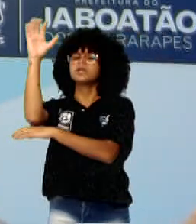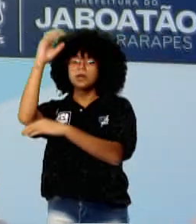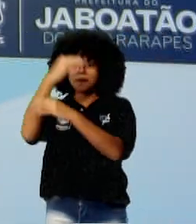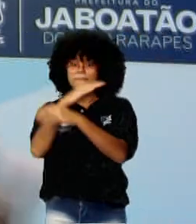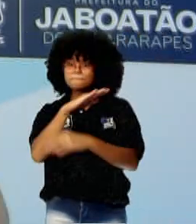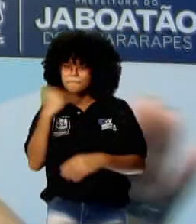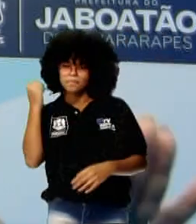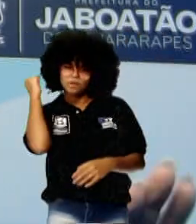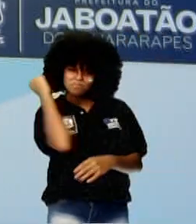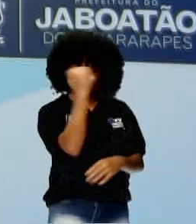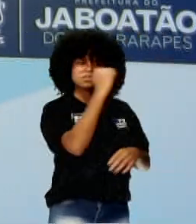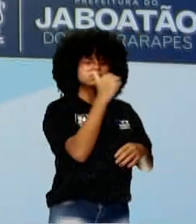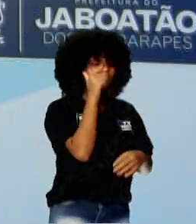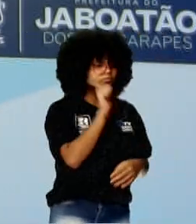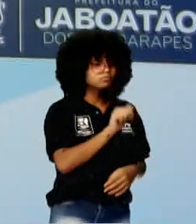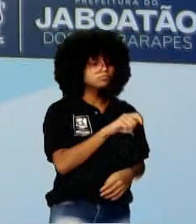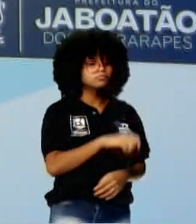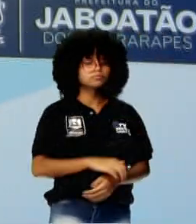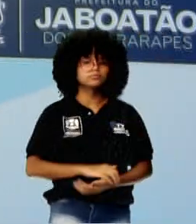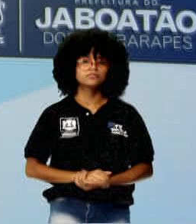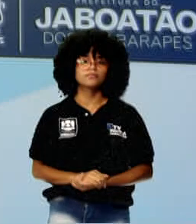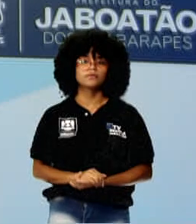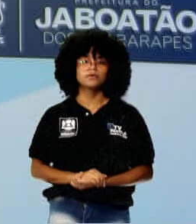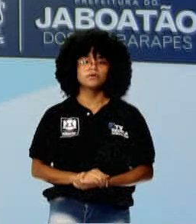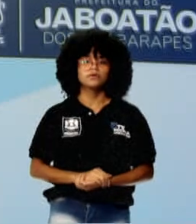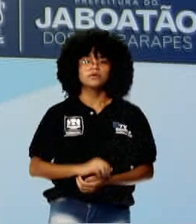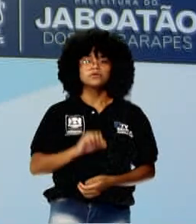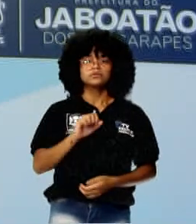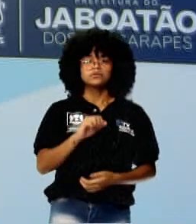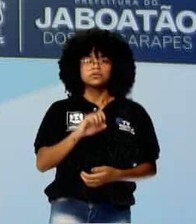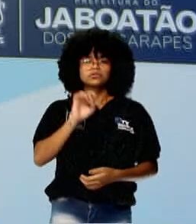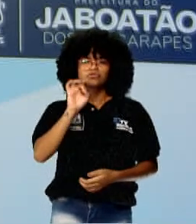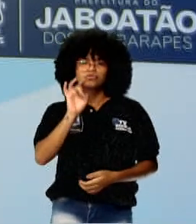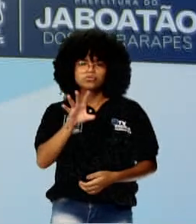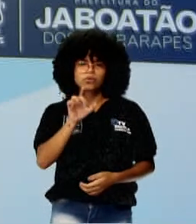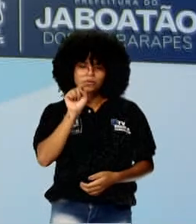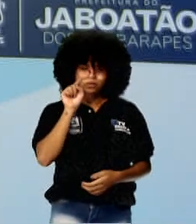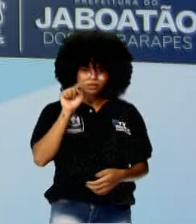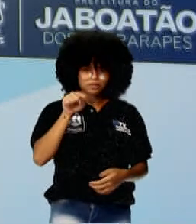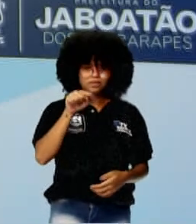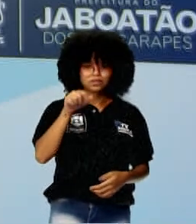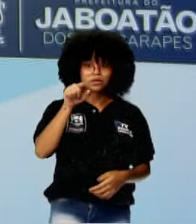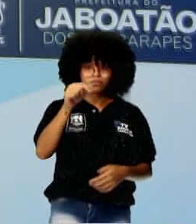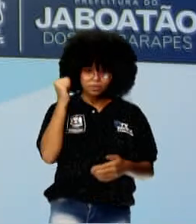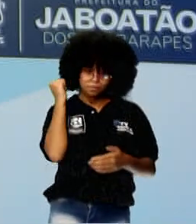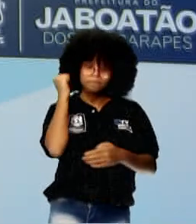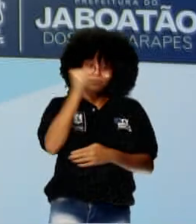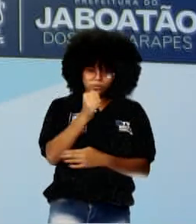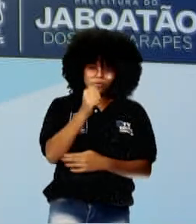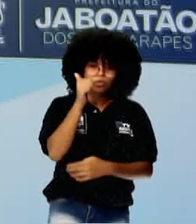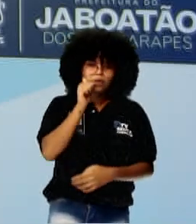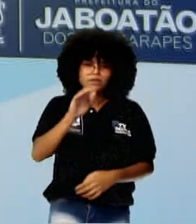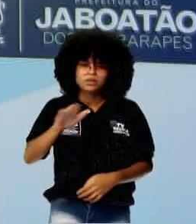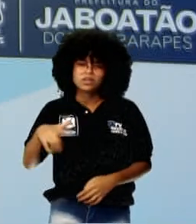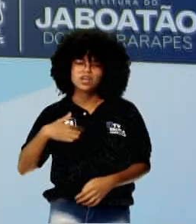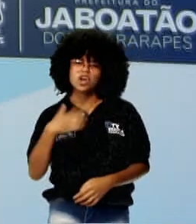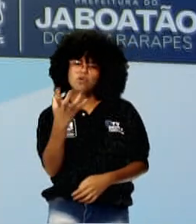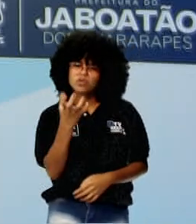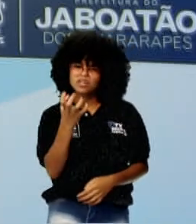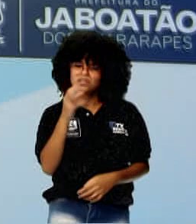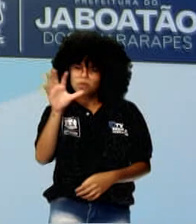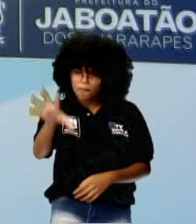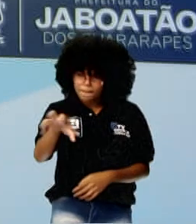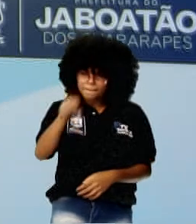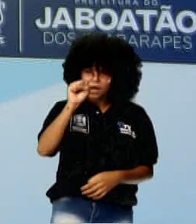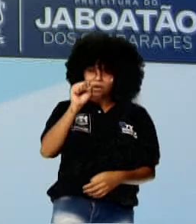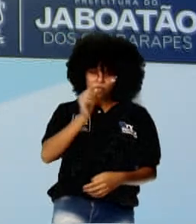menina. Mate-a! E para provar que você fez, cumpriu as minhas ordens, eu quero que você me traga